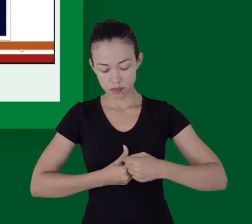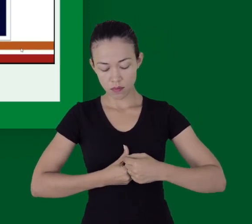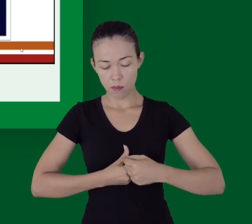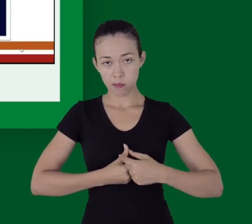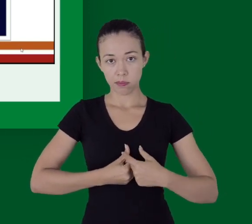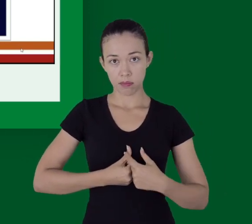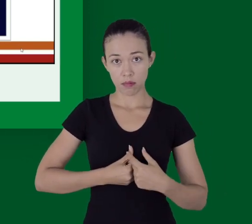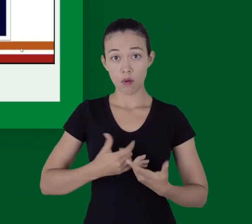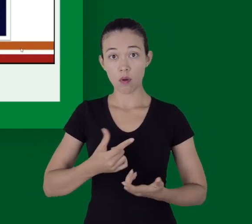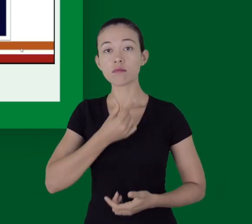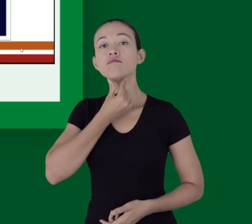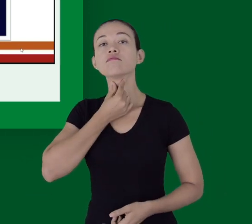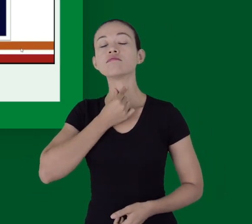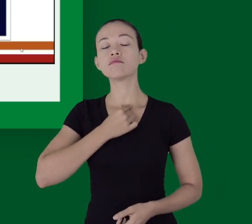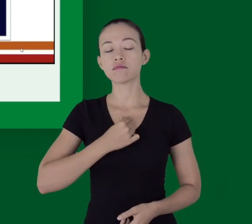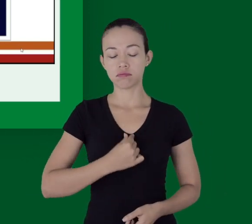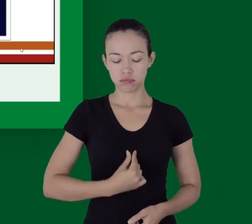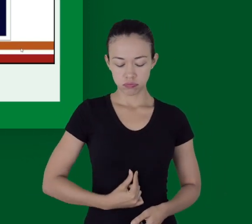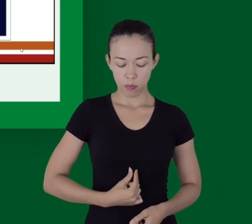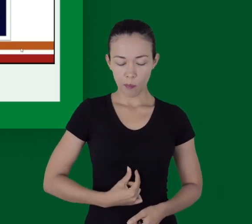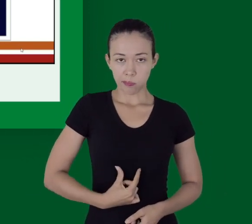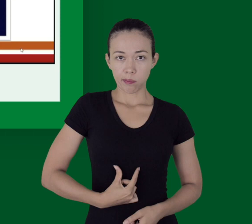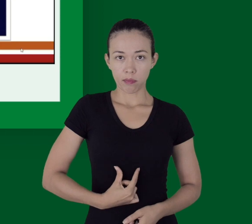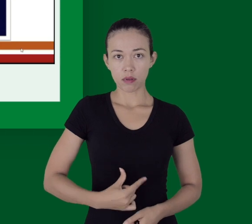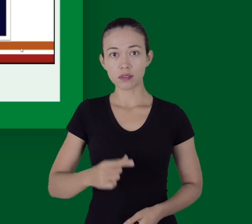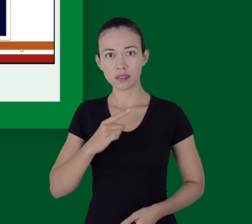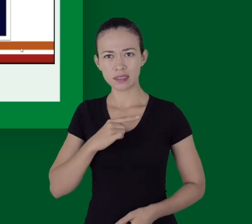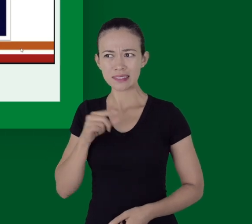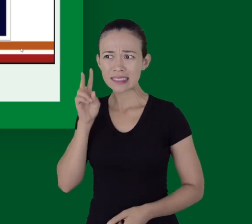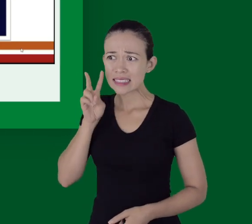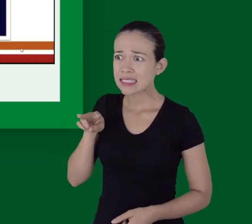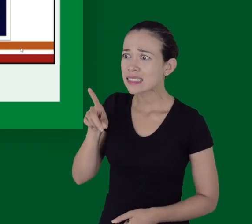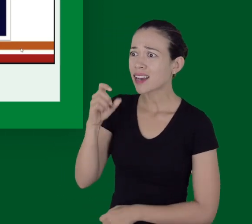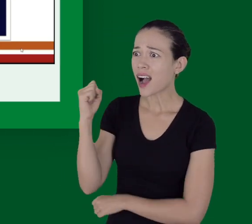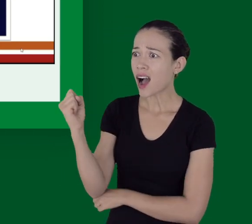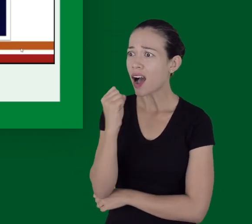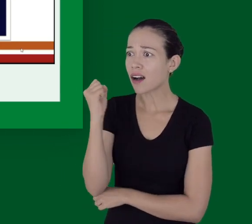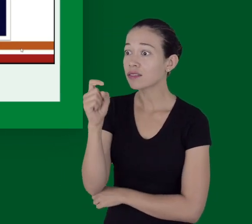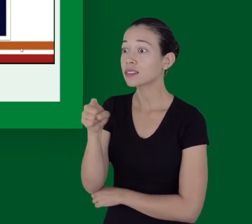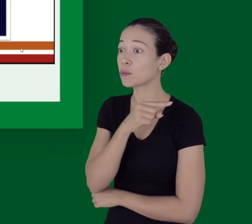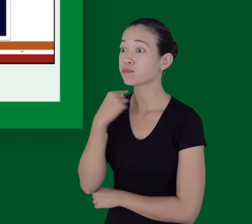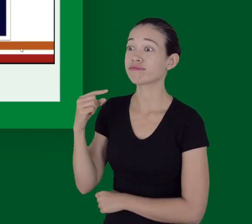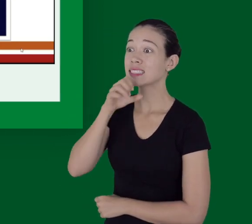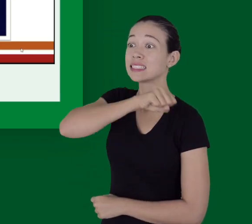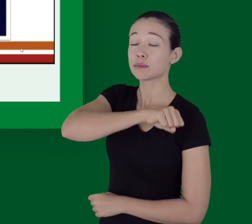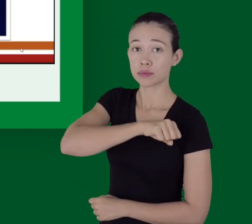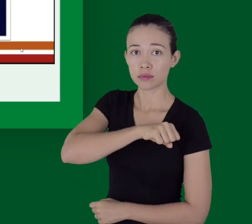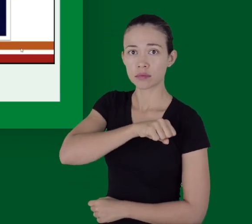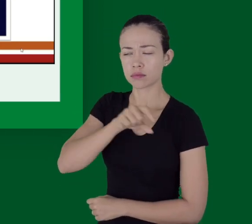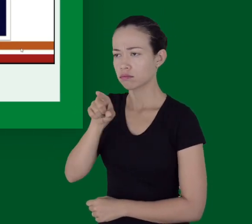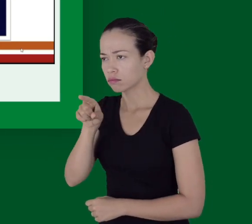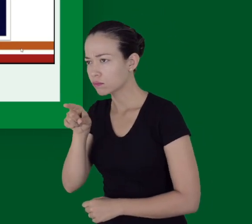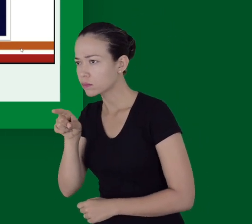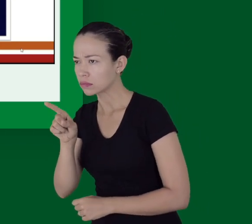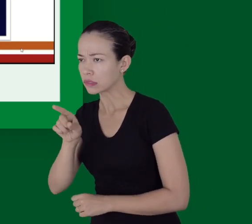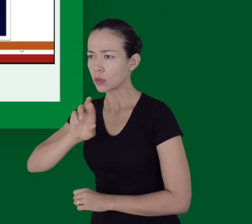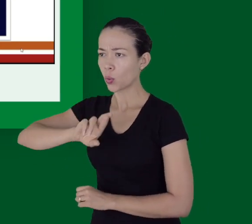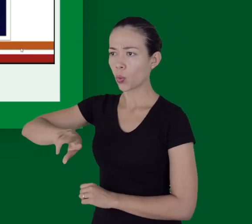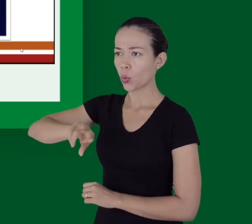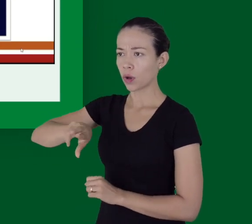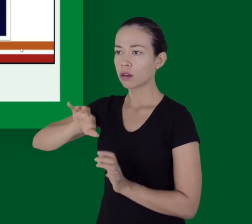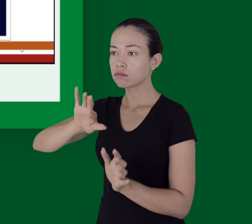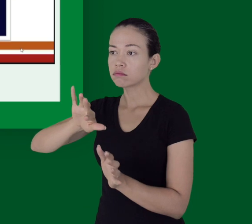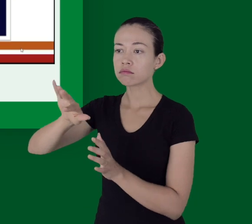exemplo, uma dissecção de aorta, uma ruptura de esôfago, algo mais grave que vai levar à morte